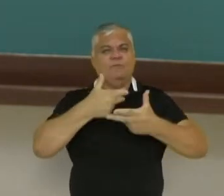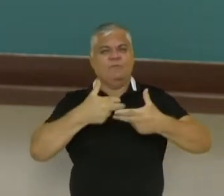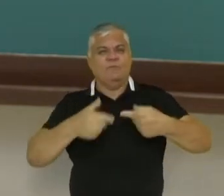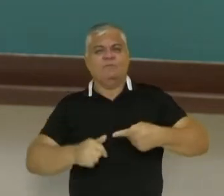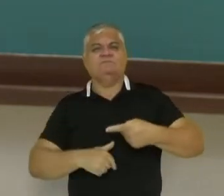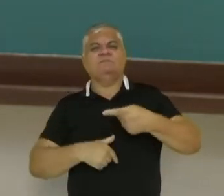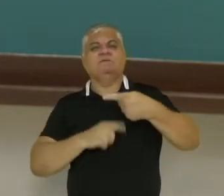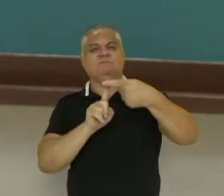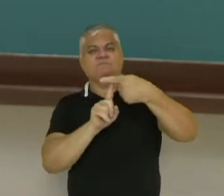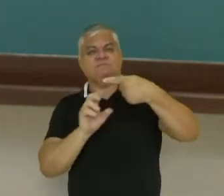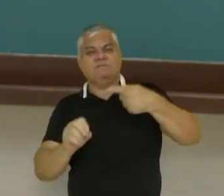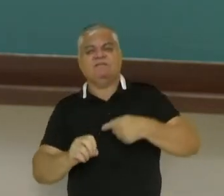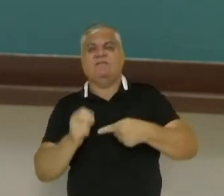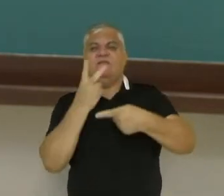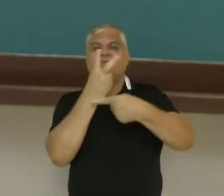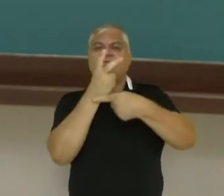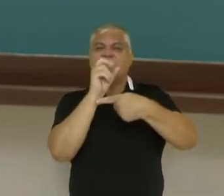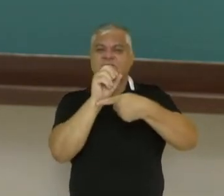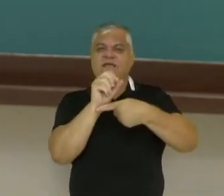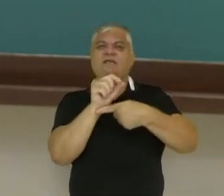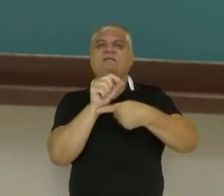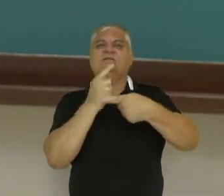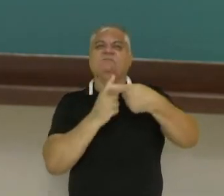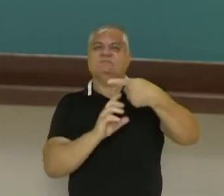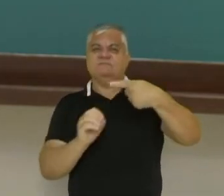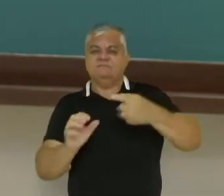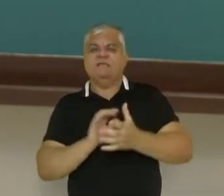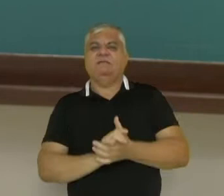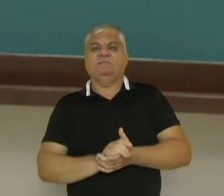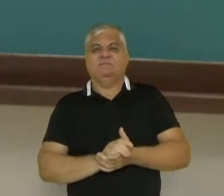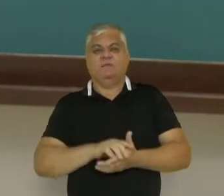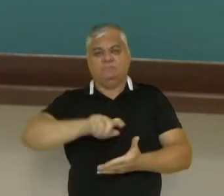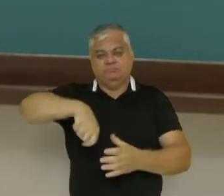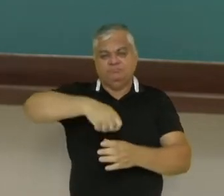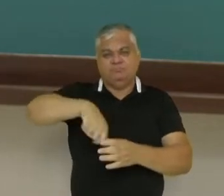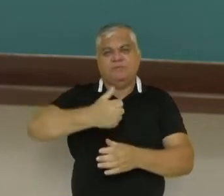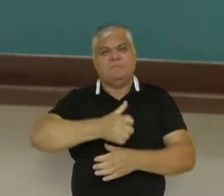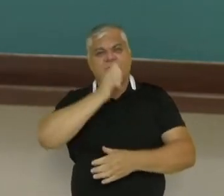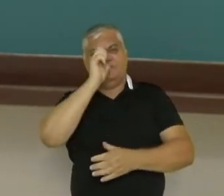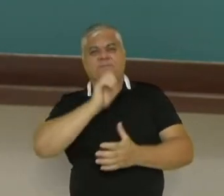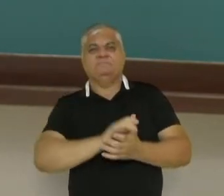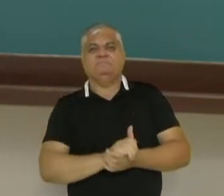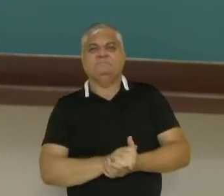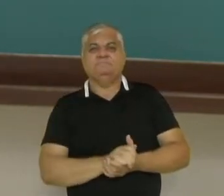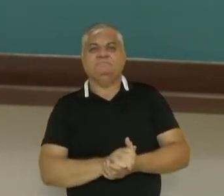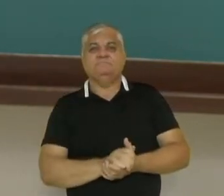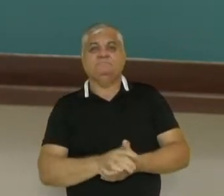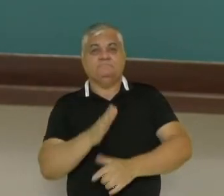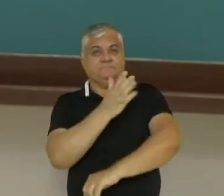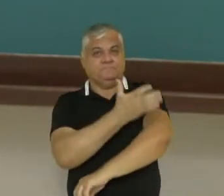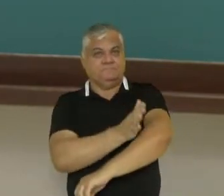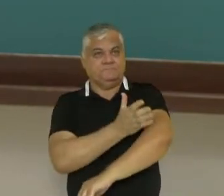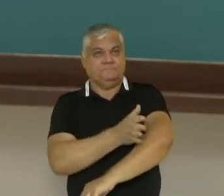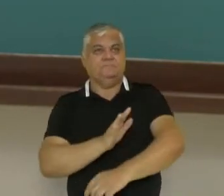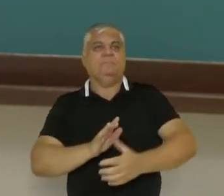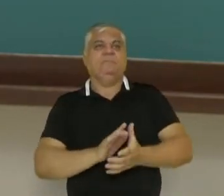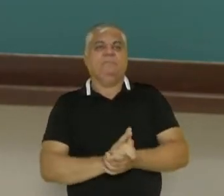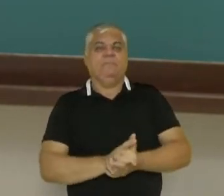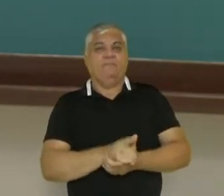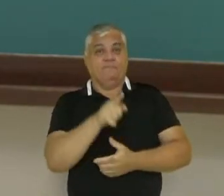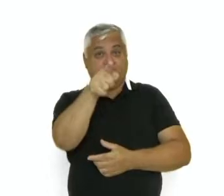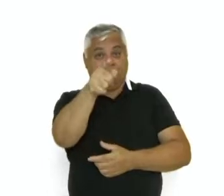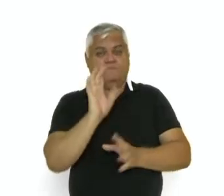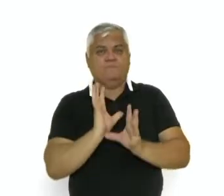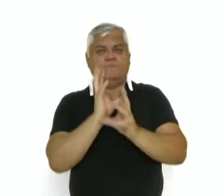27 dividido por 100, para cozinhar e para beber. Agora venho praticando. Calcule